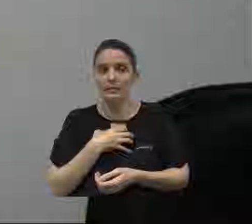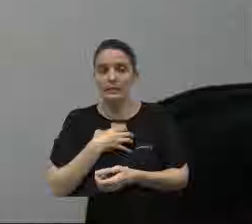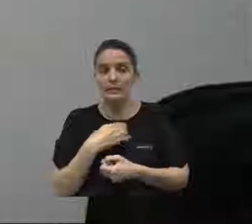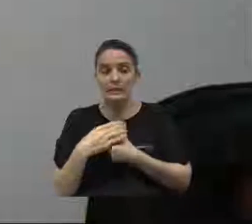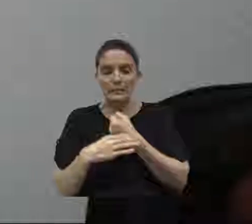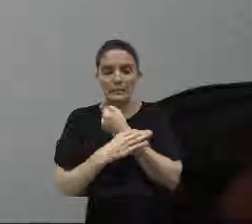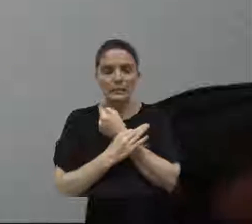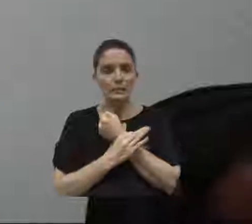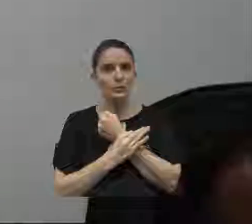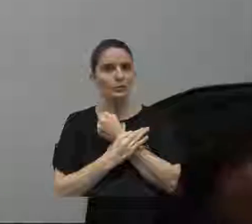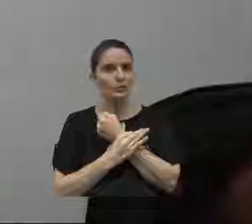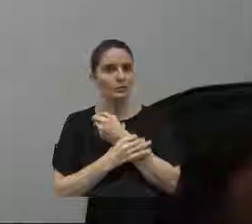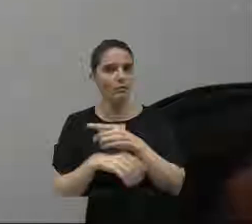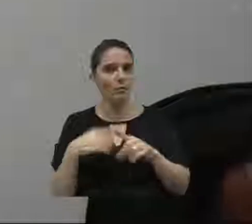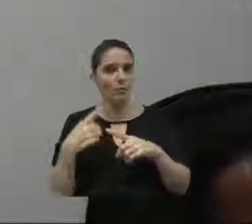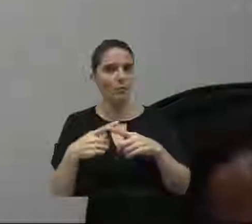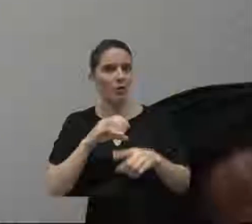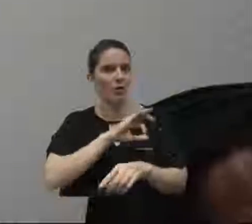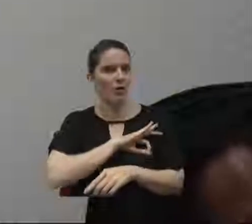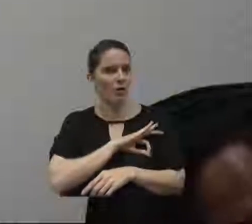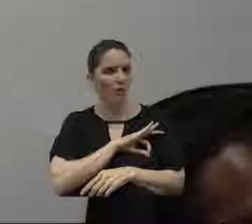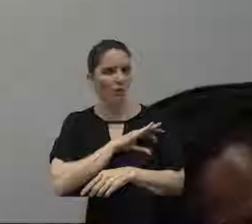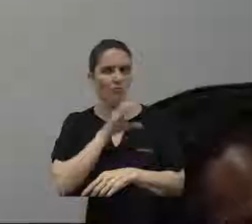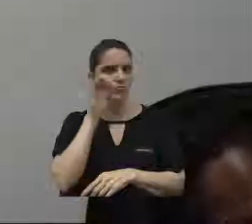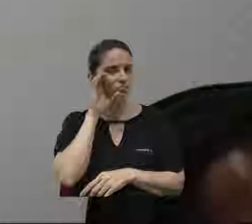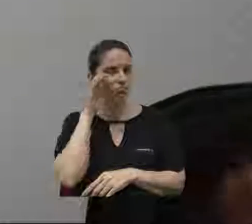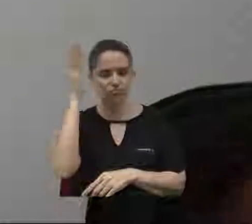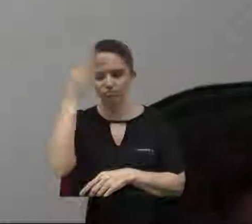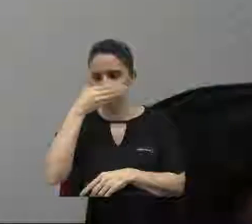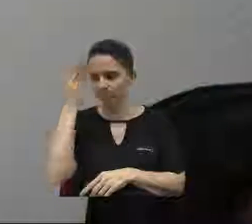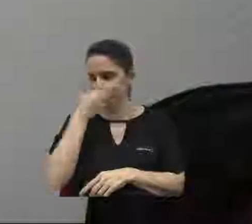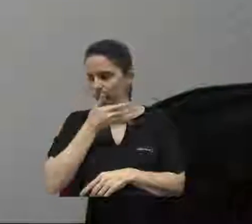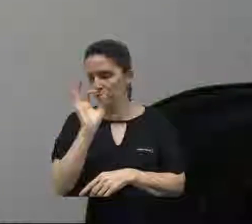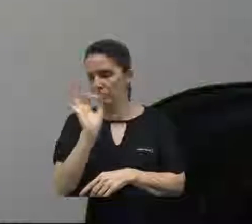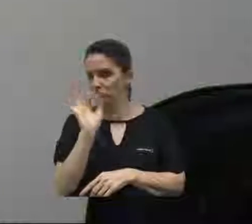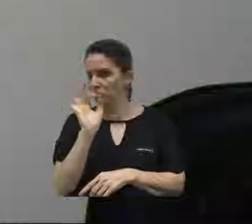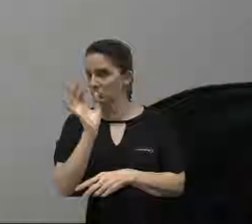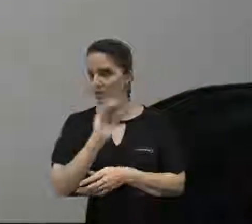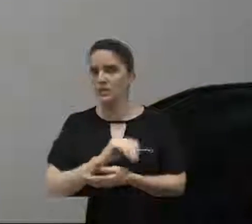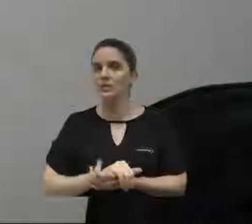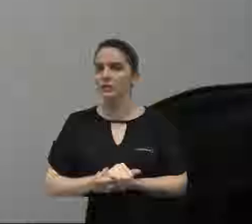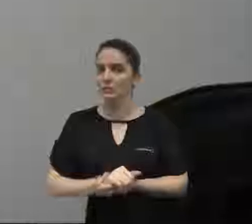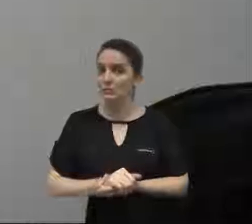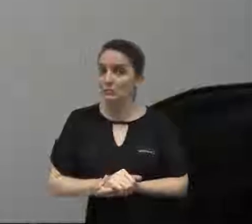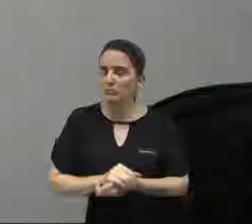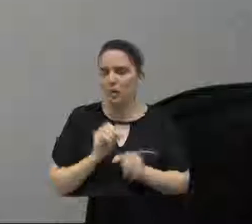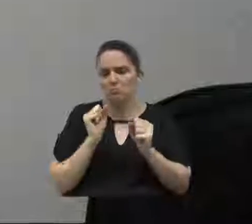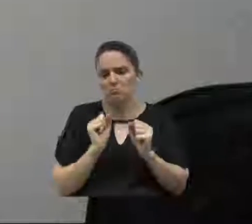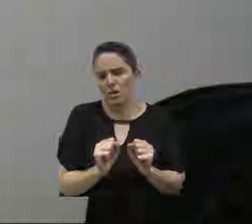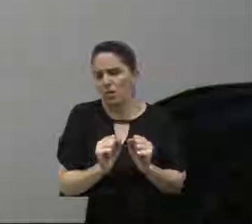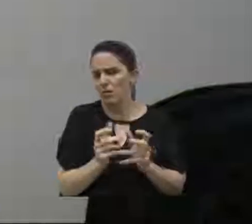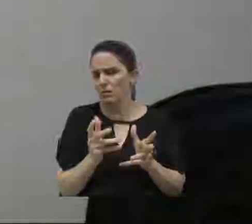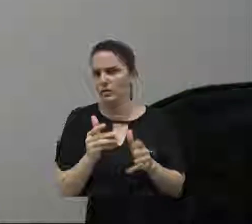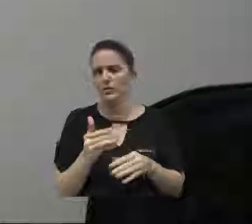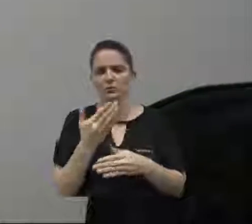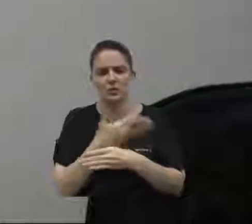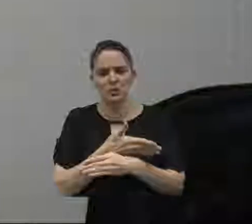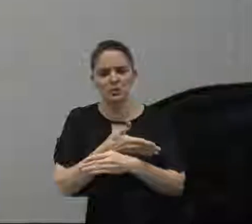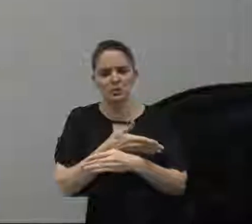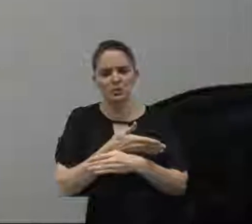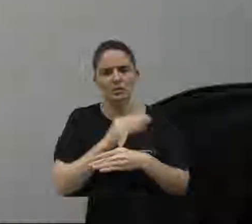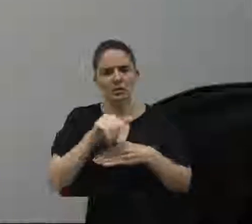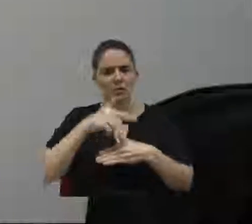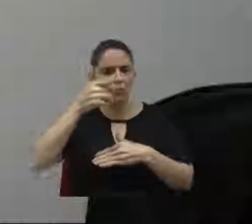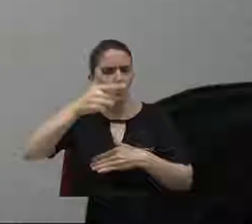taxistas, porque guarda municipal eu realmente não vi lá ainda. Não sei, pode ser que esteja lá para baixo, eu não vi. Eu estou lá sempre,